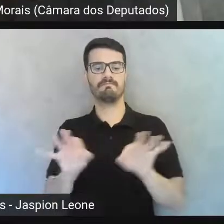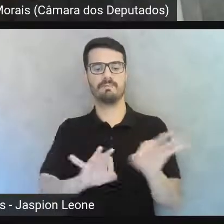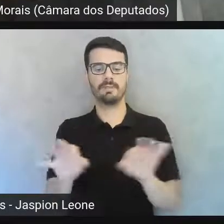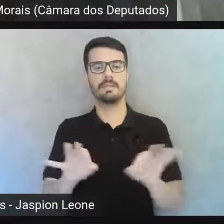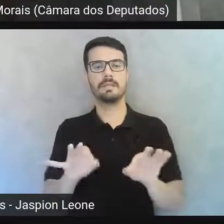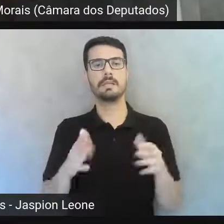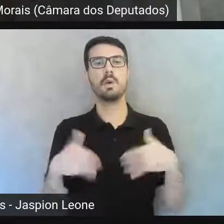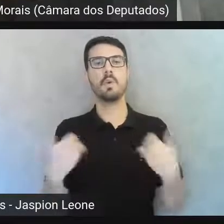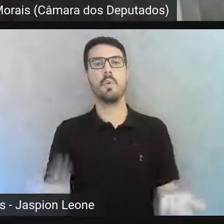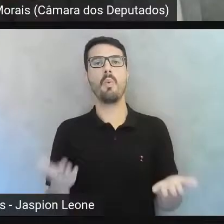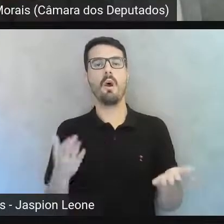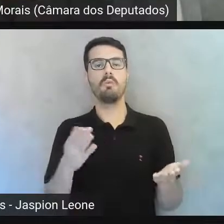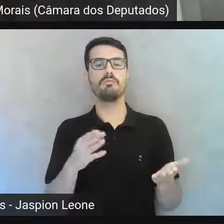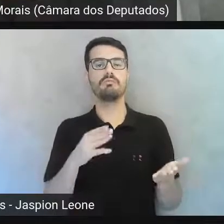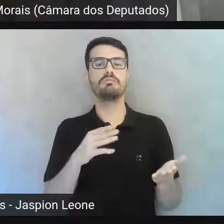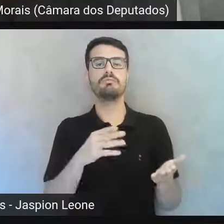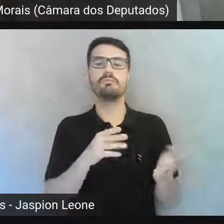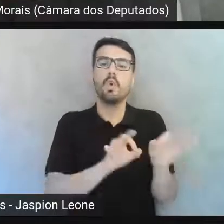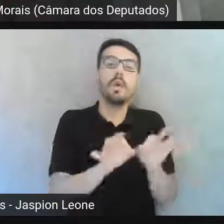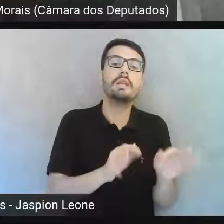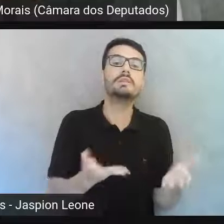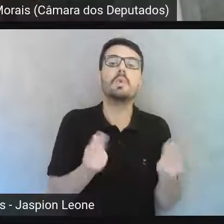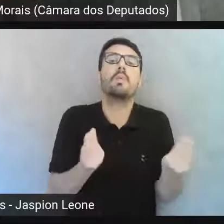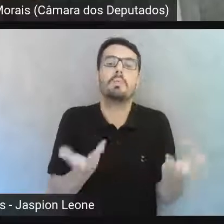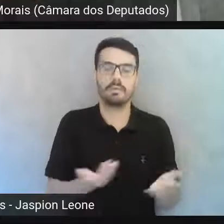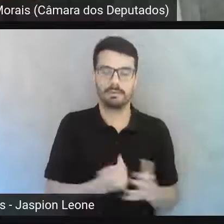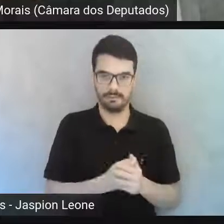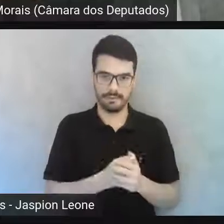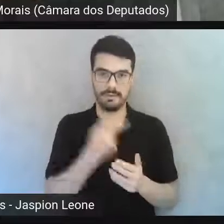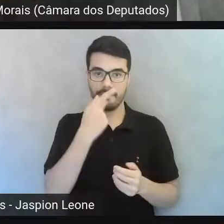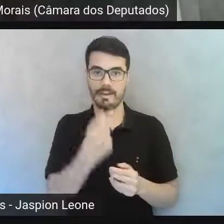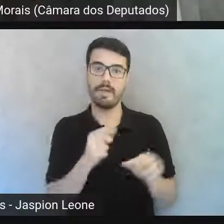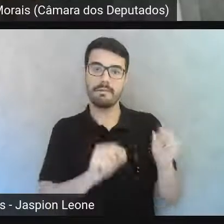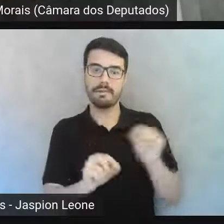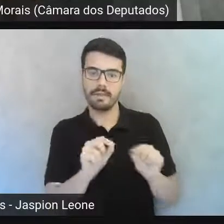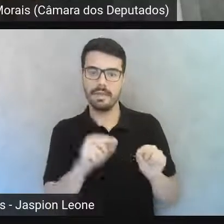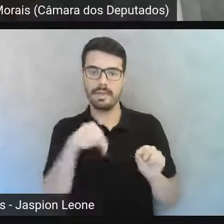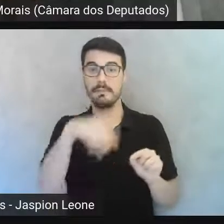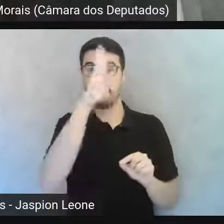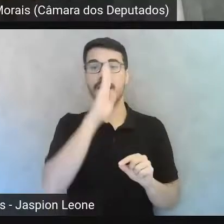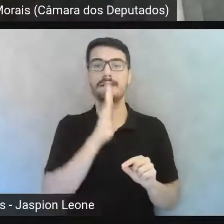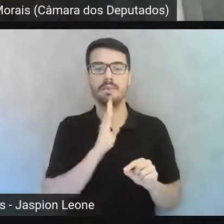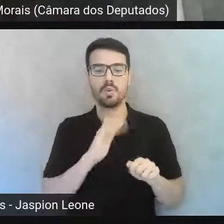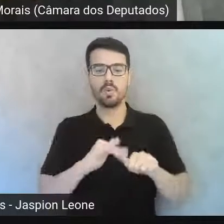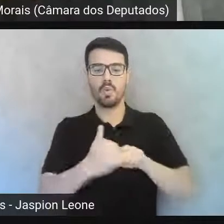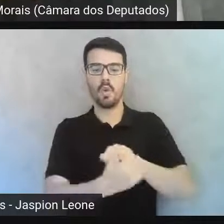medidas. E os cenários eles falavam um pouco sobre o que estava acontecendo no Brasil.